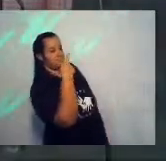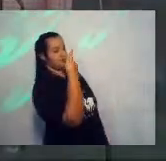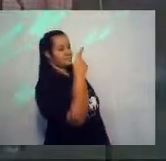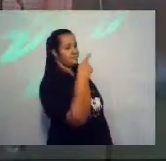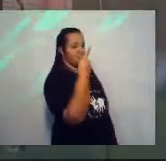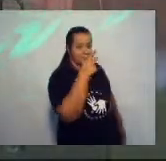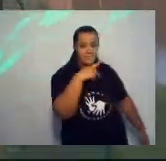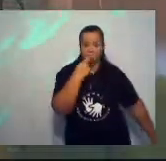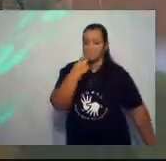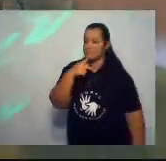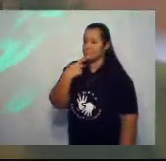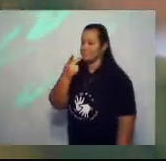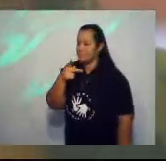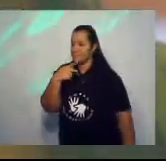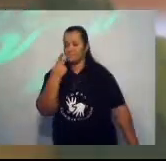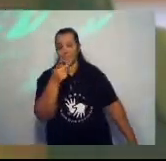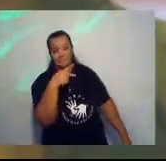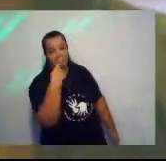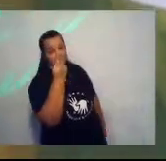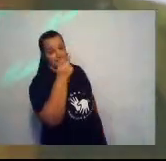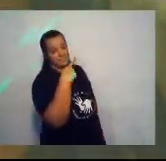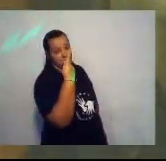fazer? Diz aí,